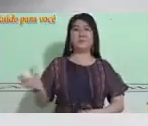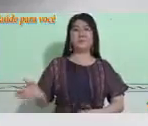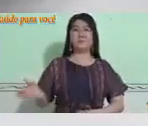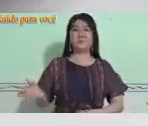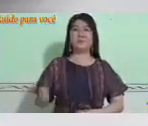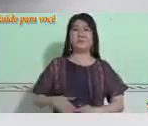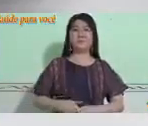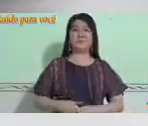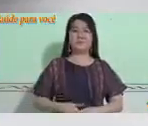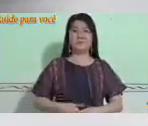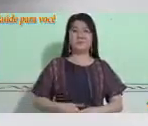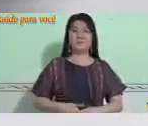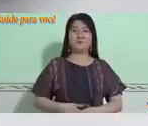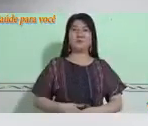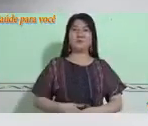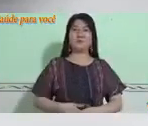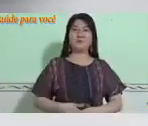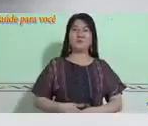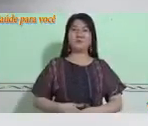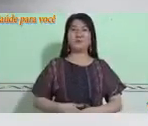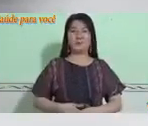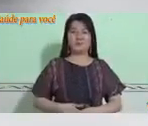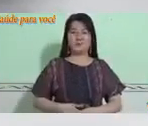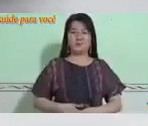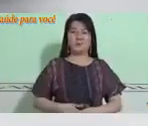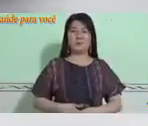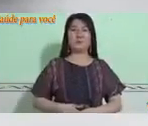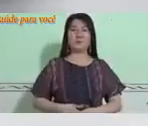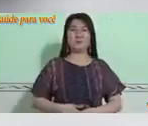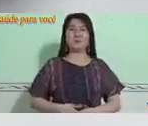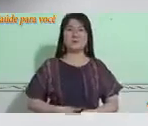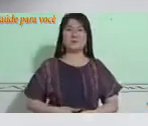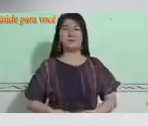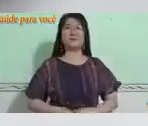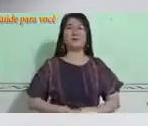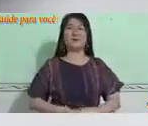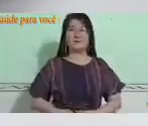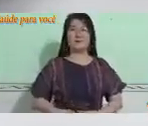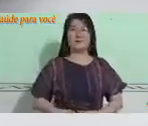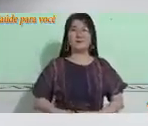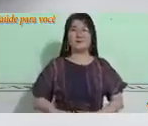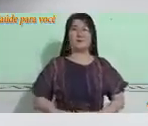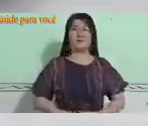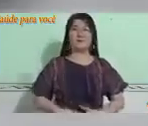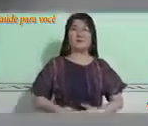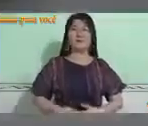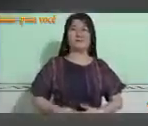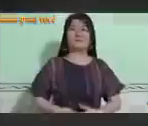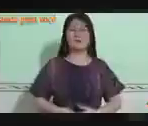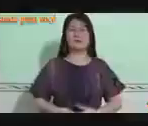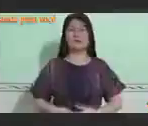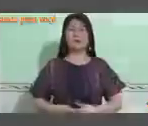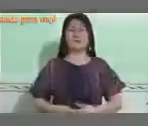domésticas intensas para evitar o desenvolvimento de inchiação e sangramento no local do porte.